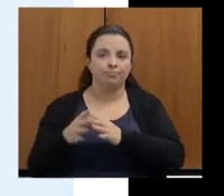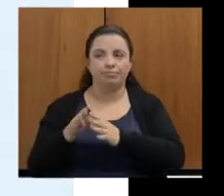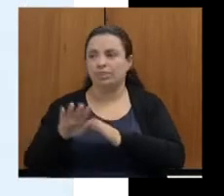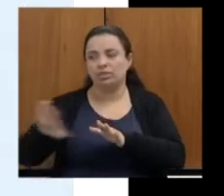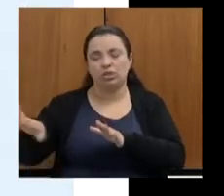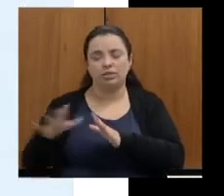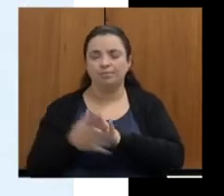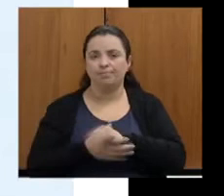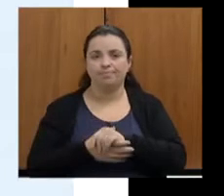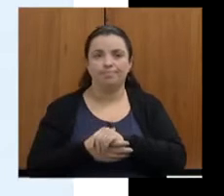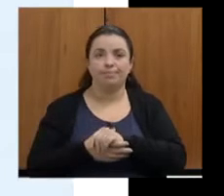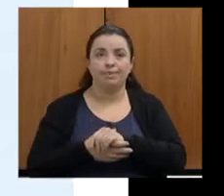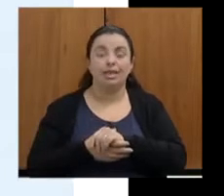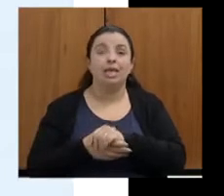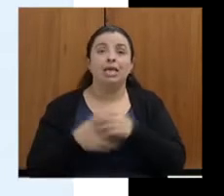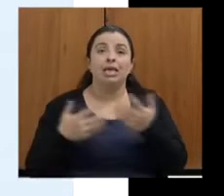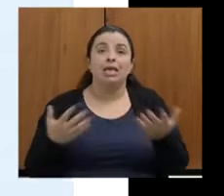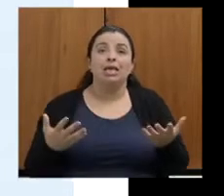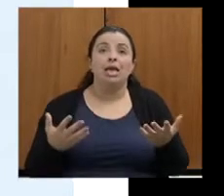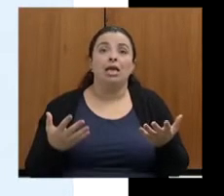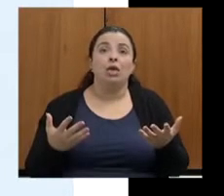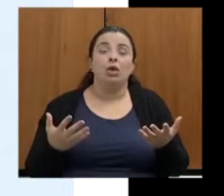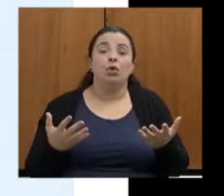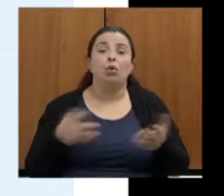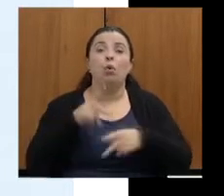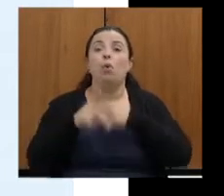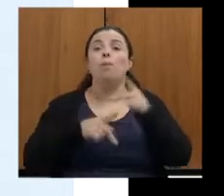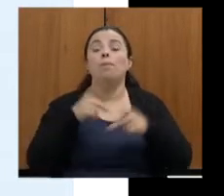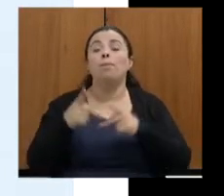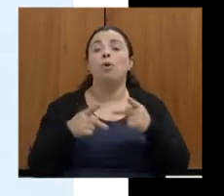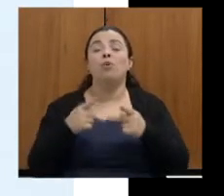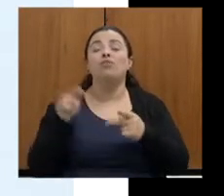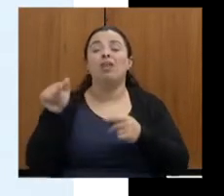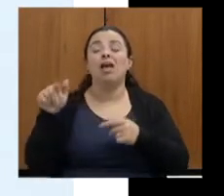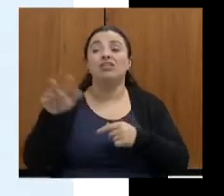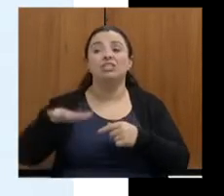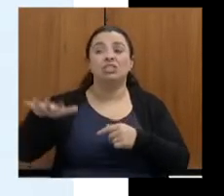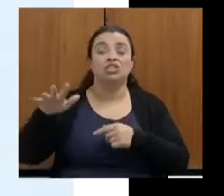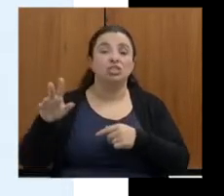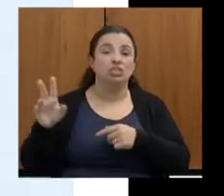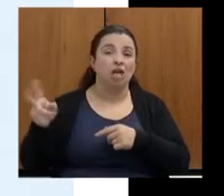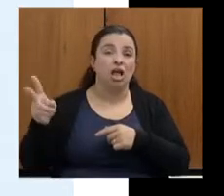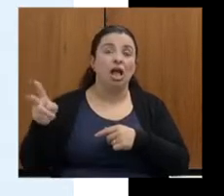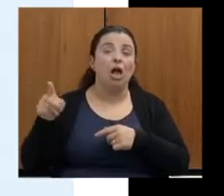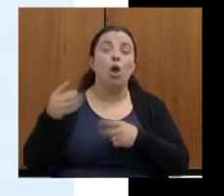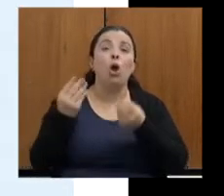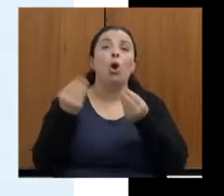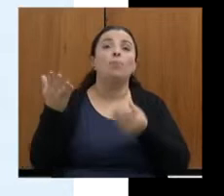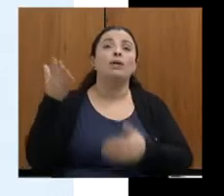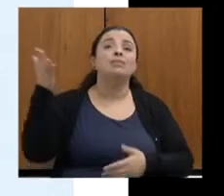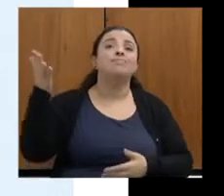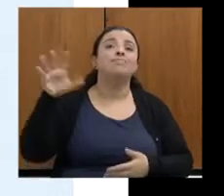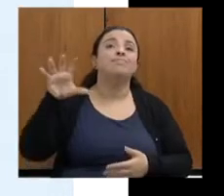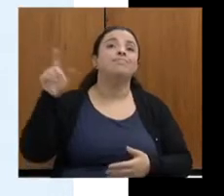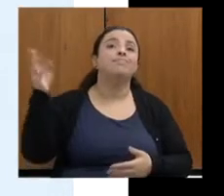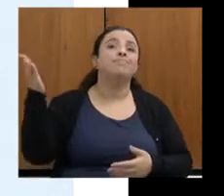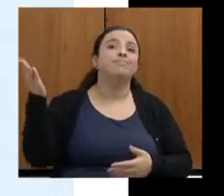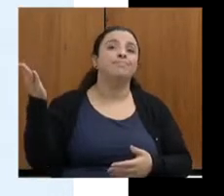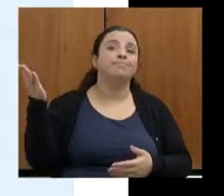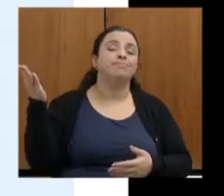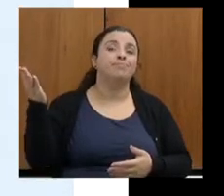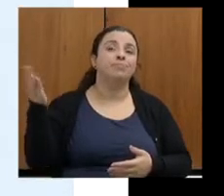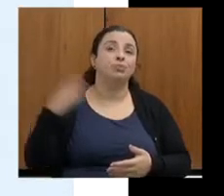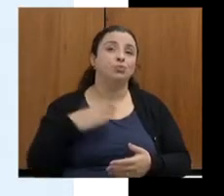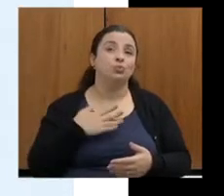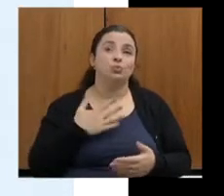e assim que o povo de Gesteira tá né doente adoecido né tendo que pensar assim meu Deus de um lado